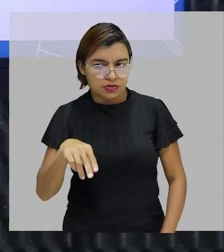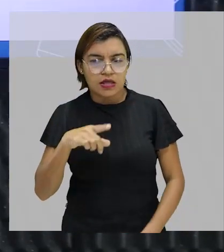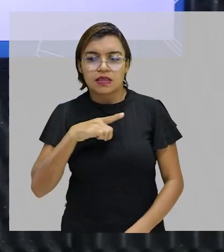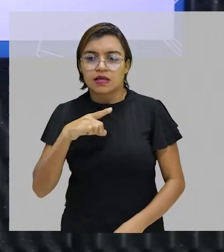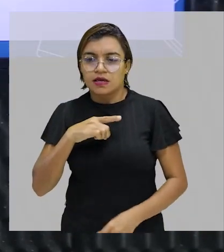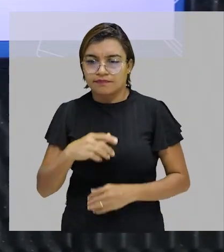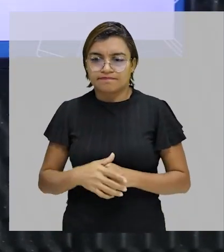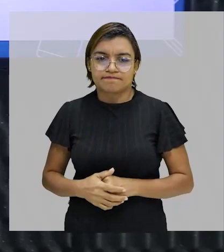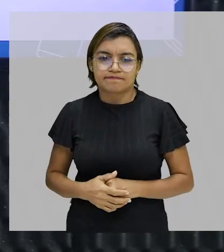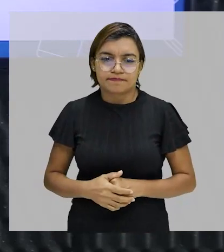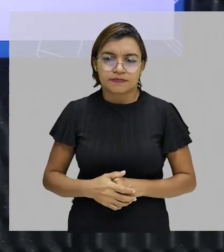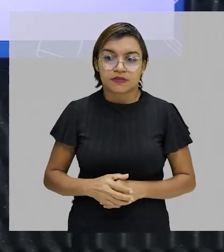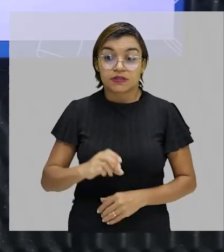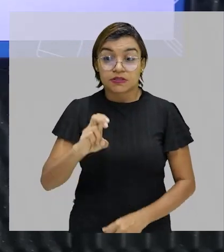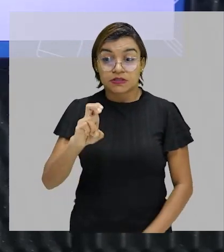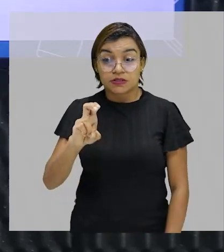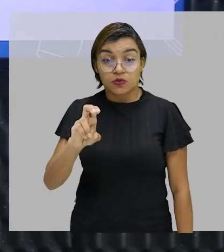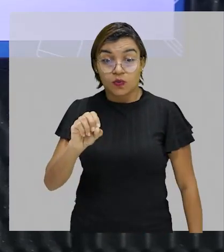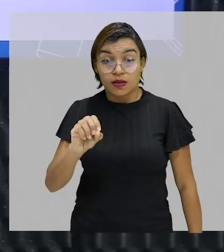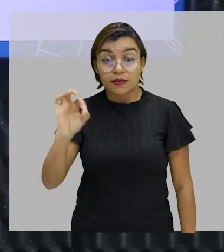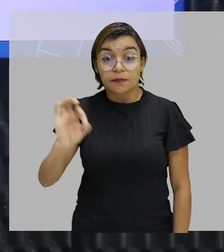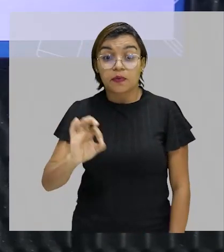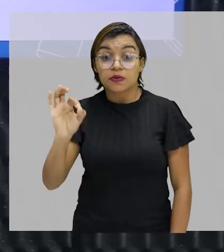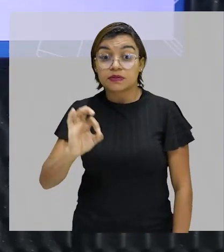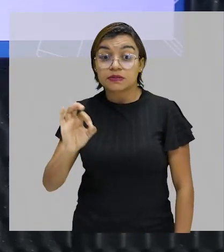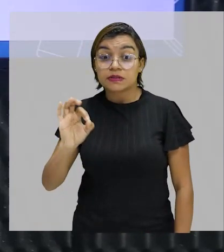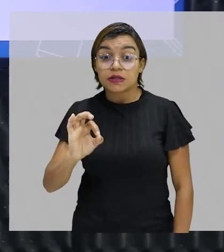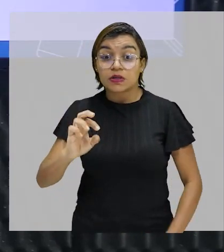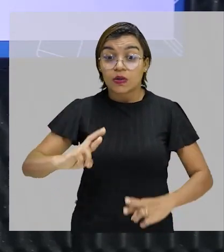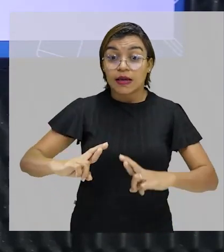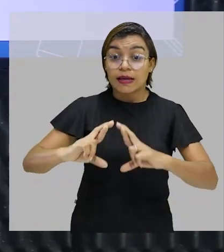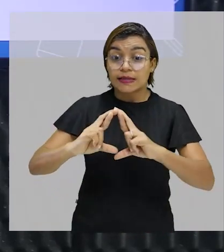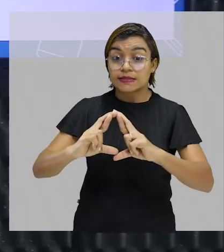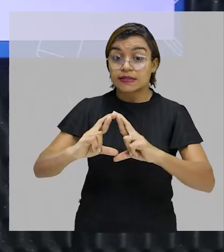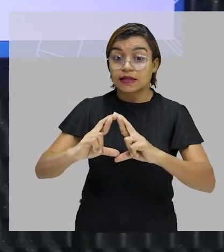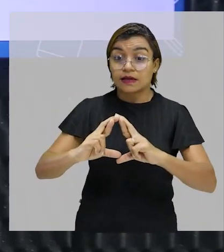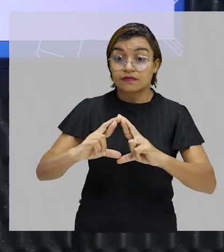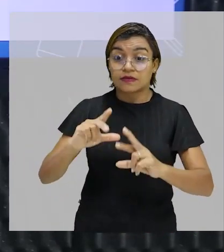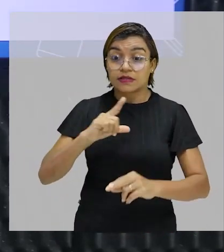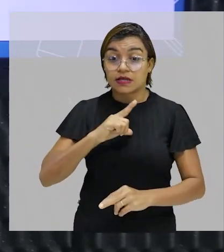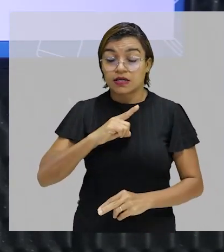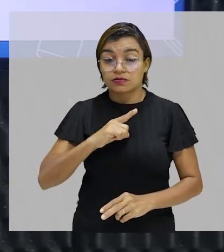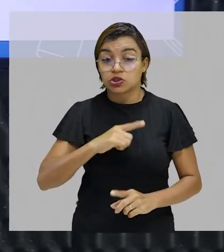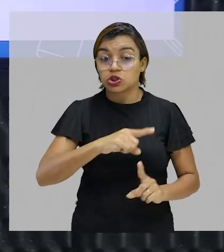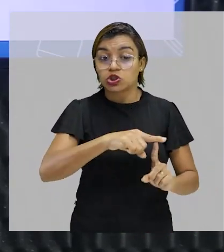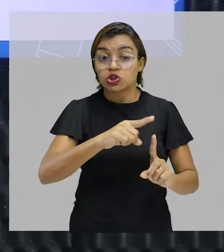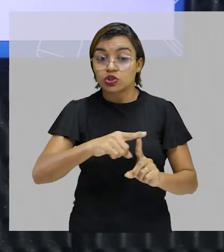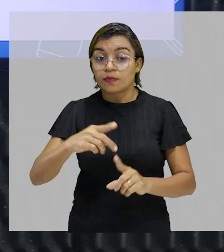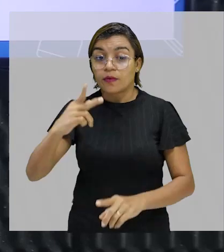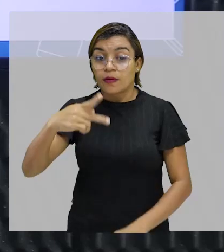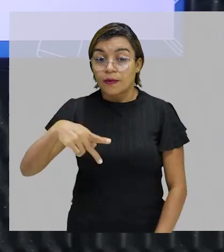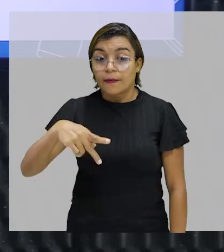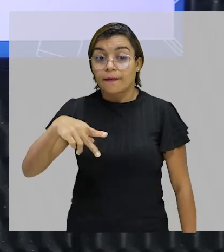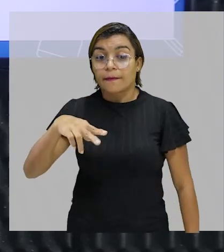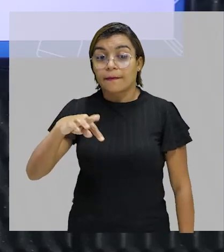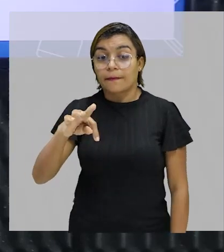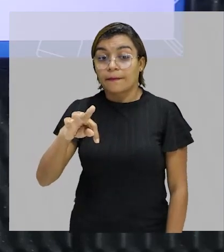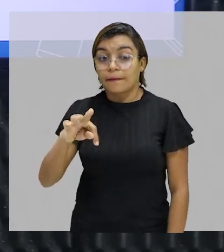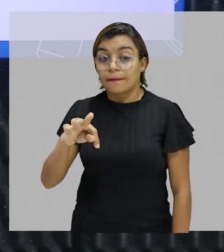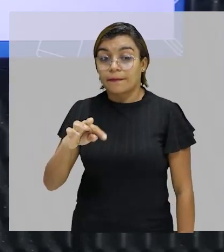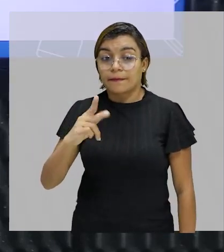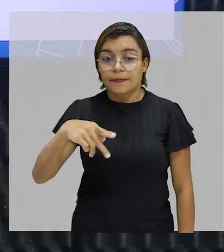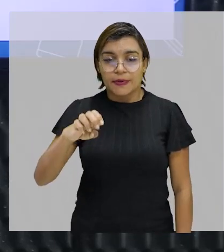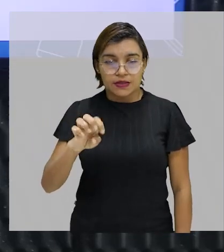simplificada da produção industrial de garrafas do tipo PET está representada